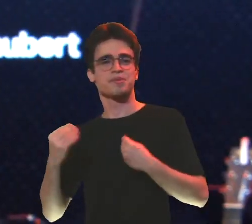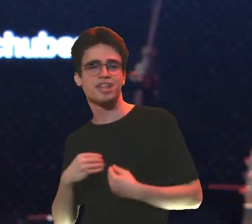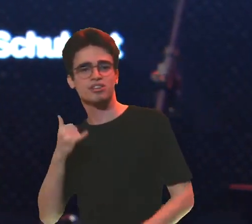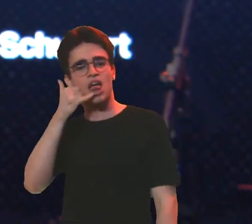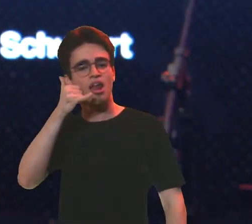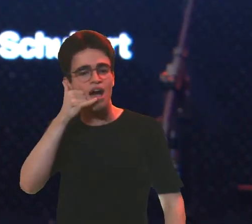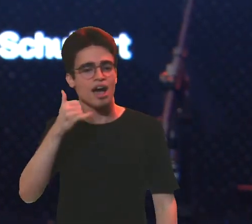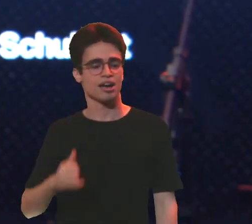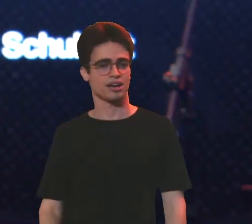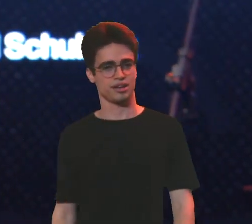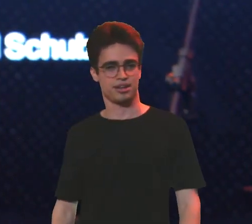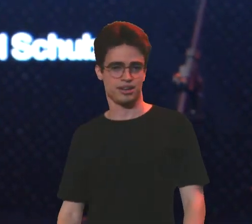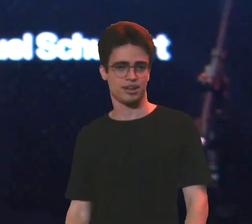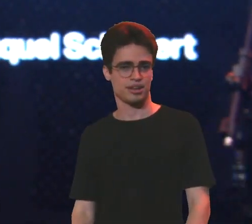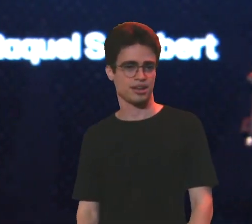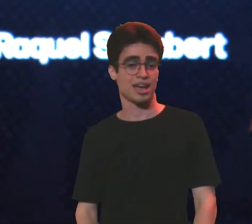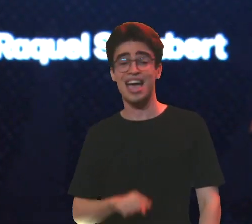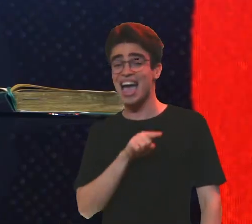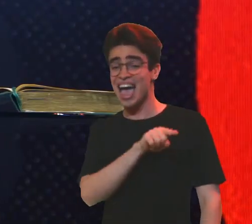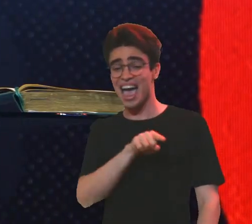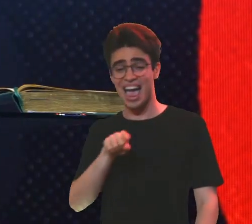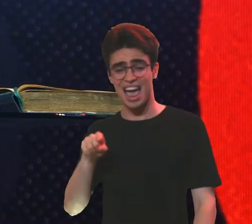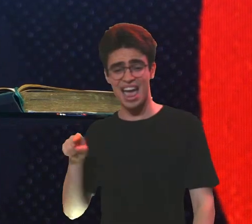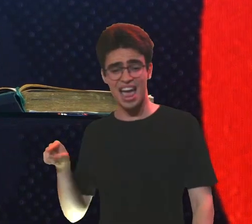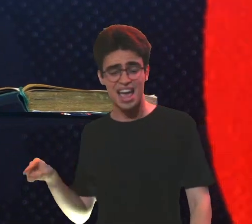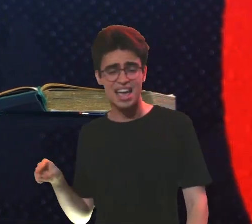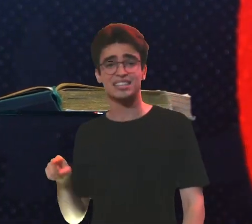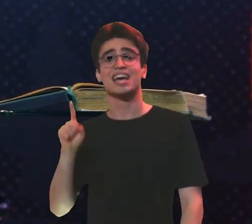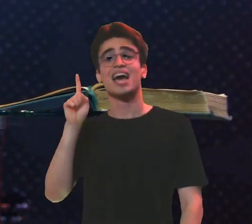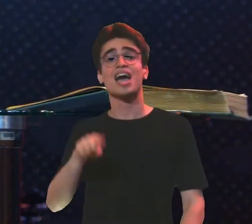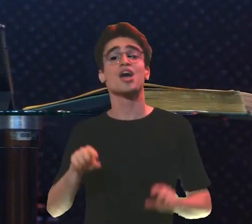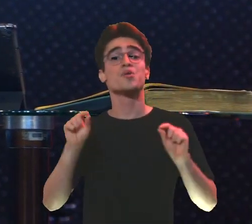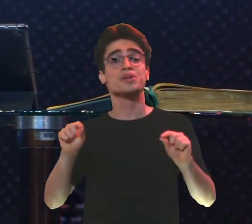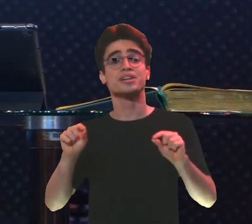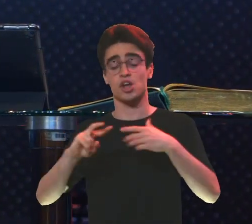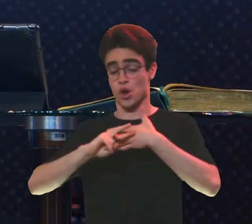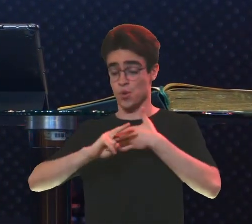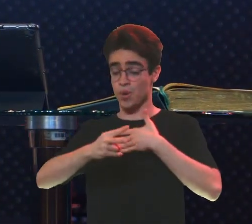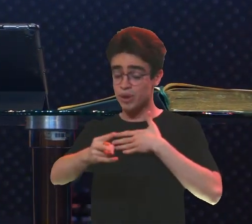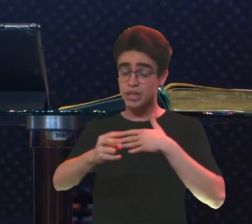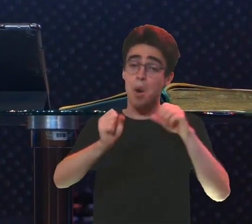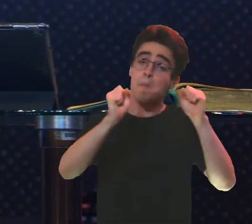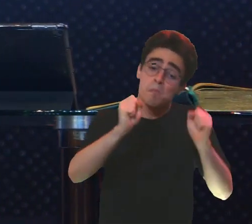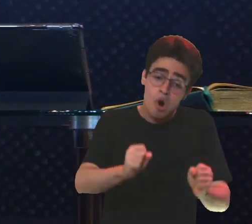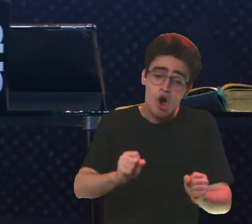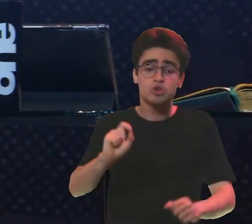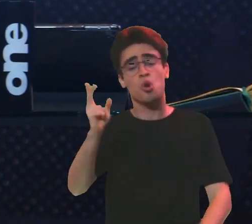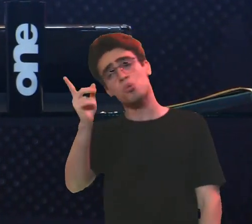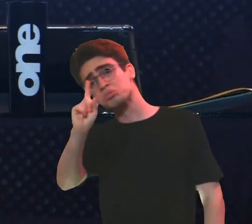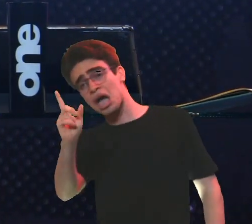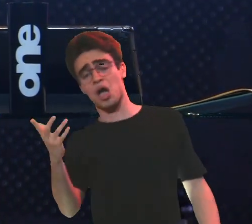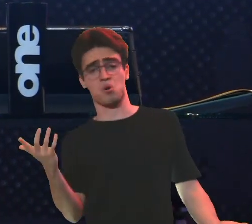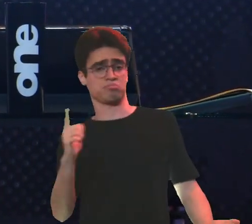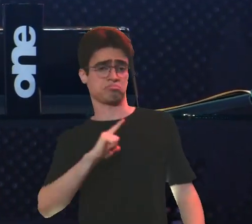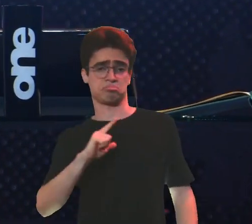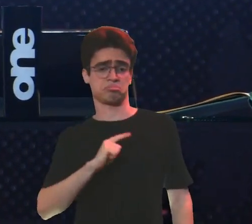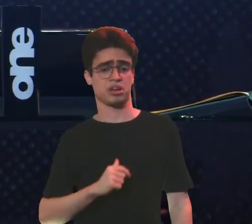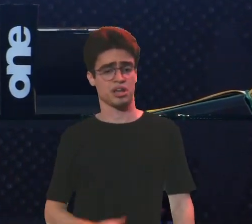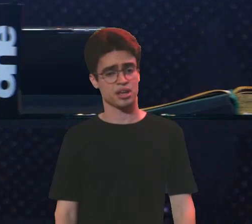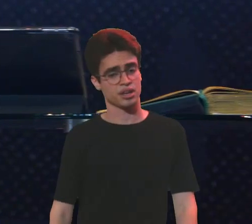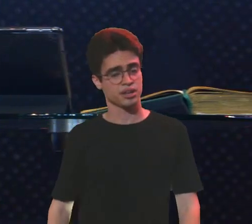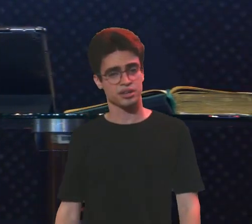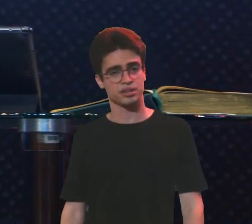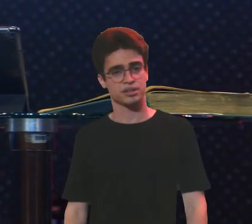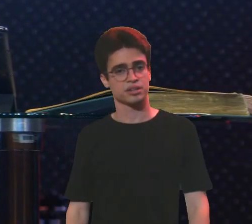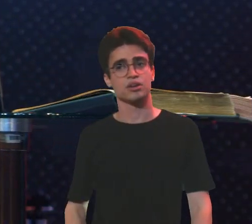celular. Essas coisas, elas são uma consequência que pode ou não acontecer com você.